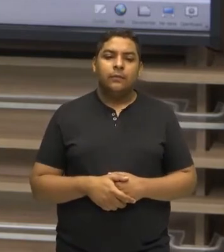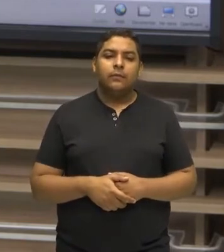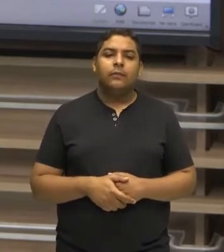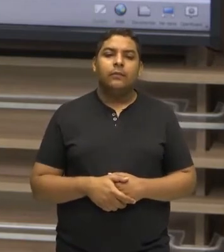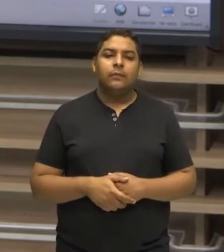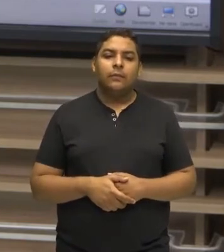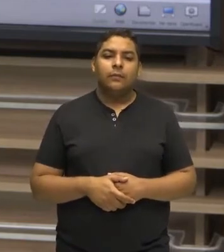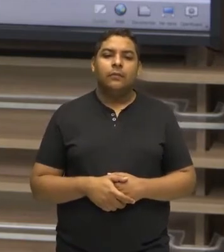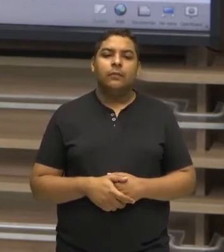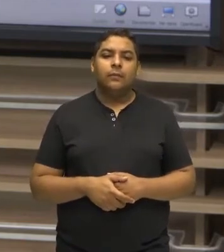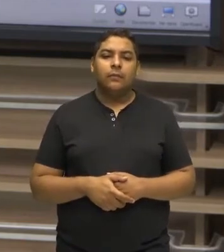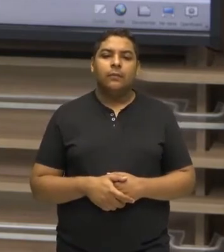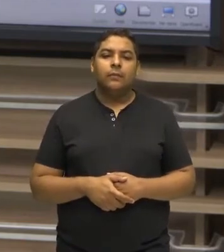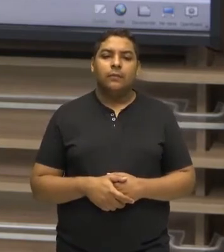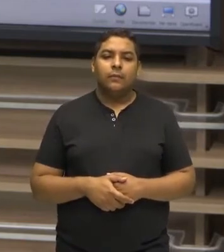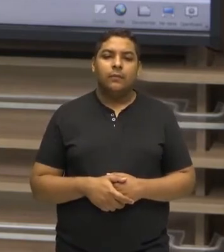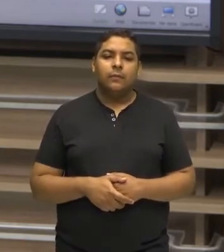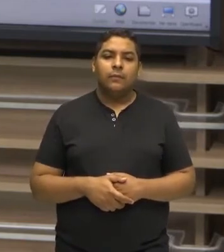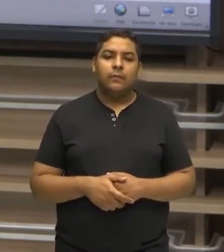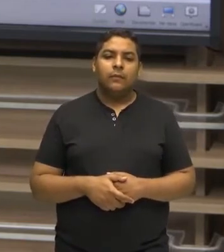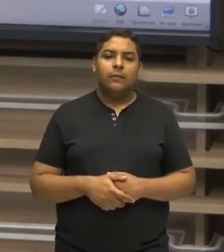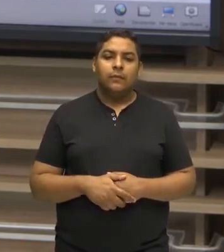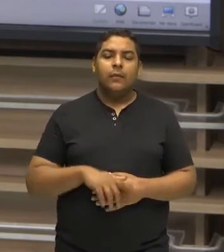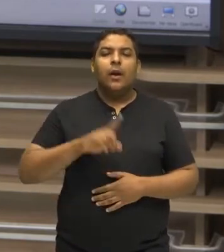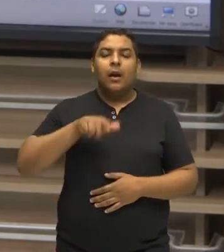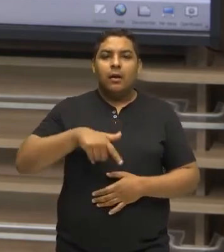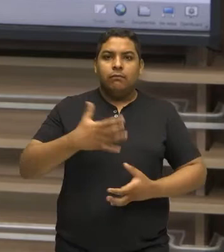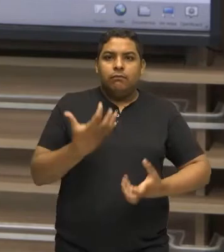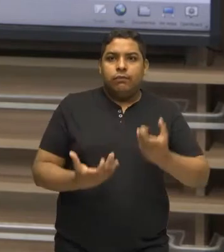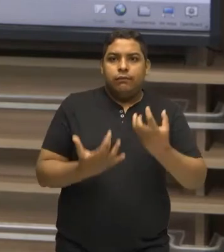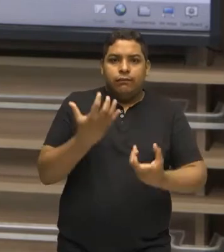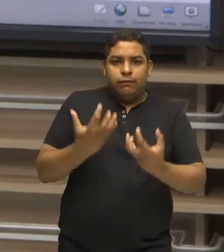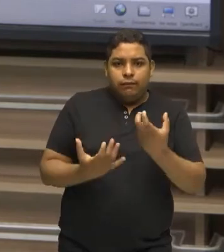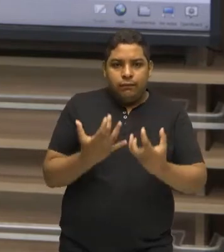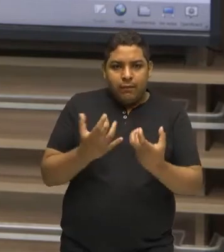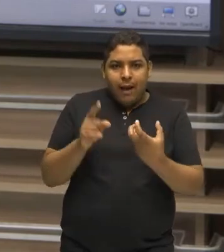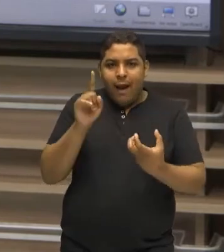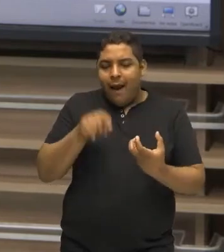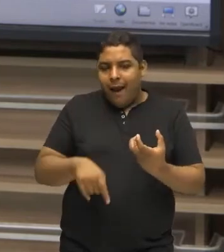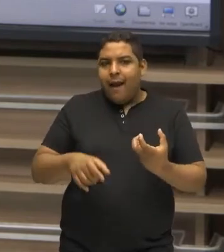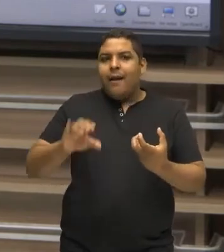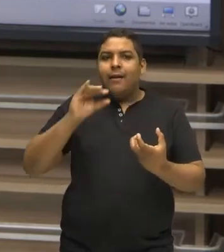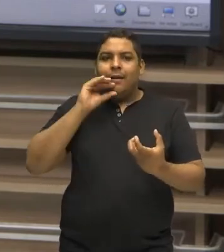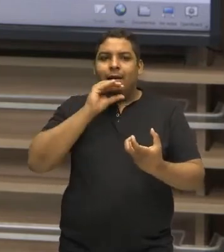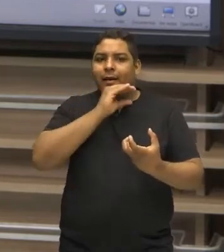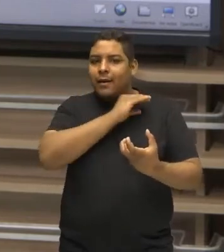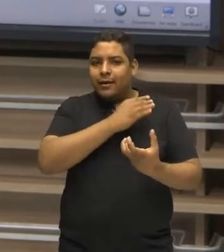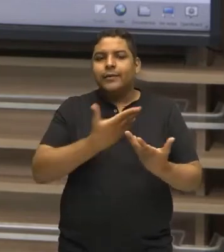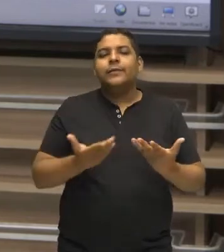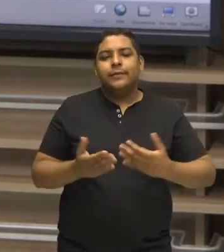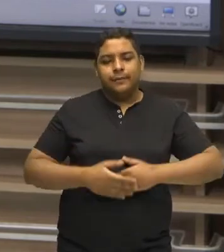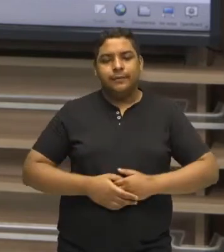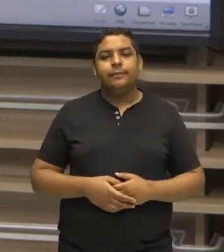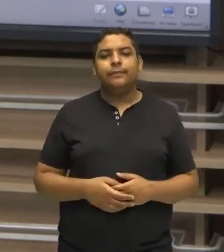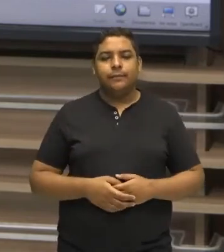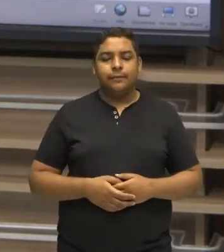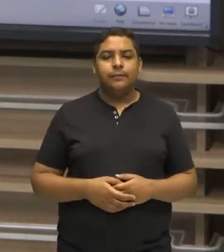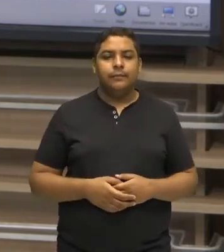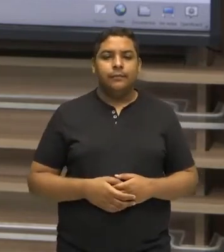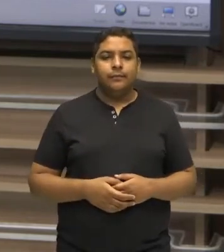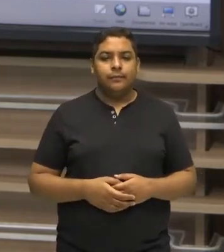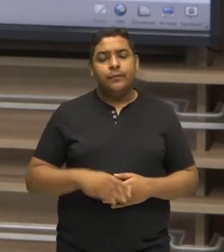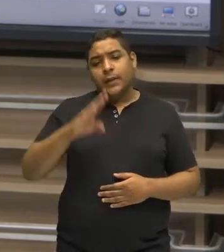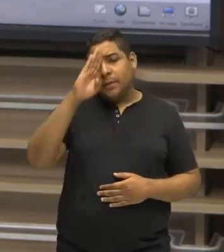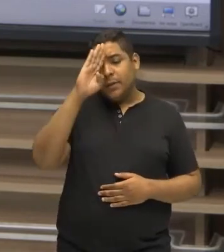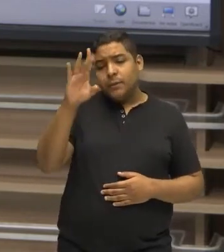agitar, quentura, o fogo, são as cores quentes que você vai pintar ali na sua composição artística,